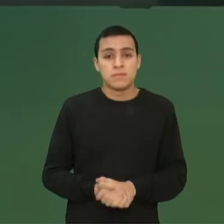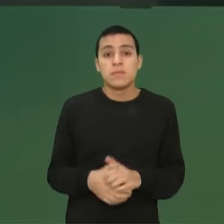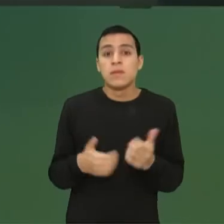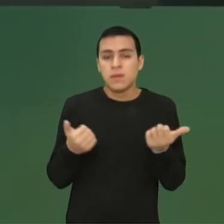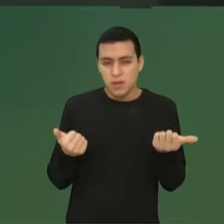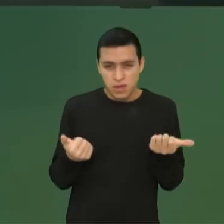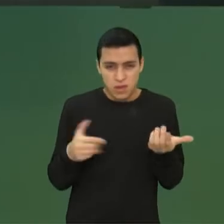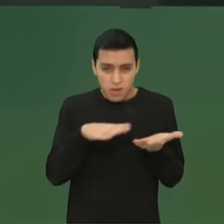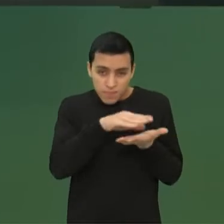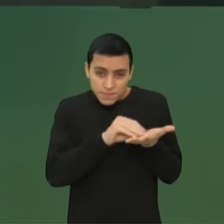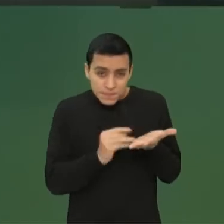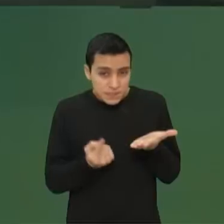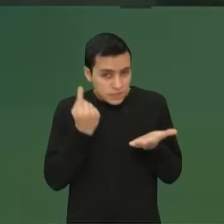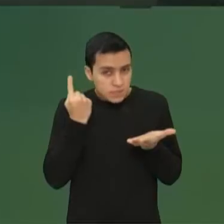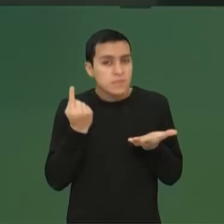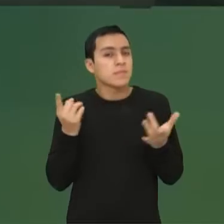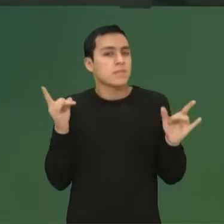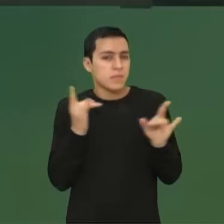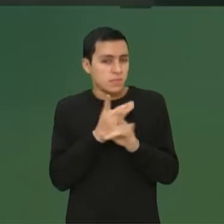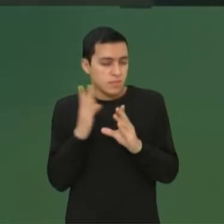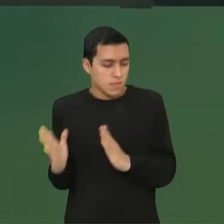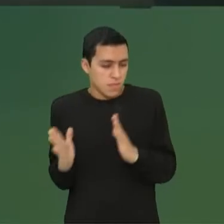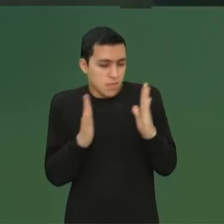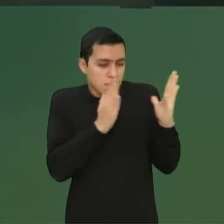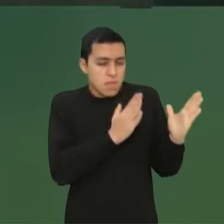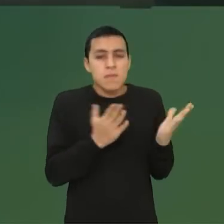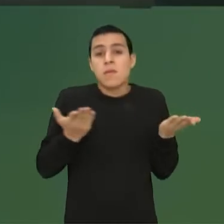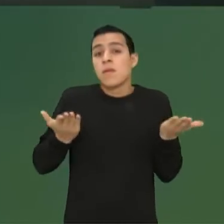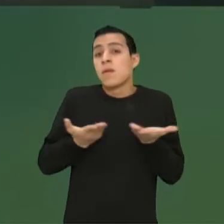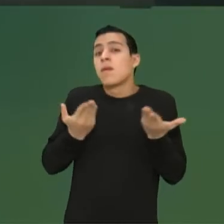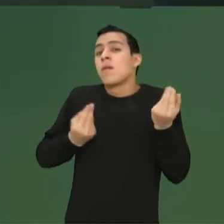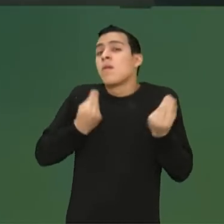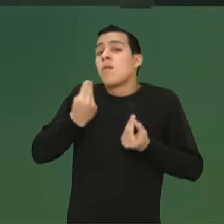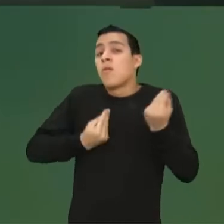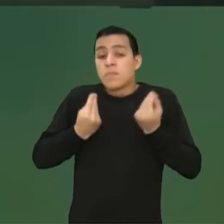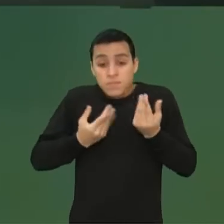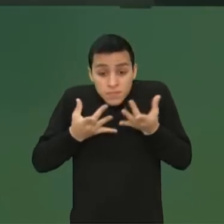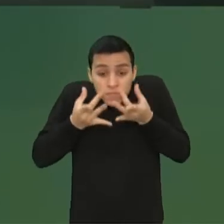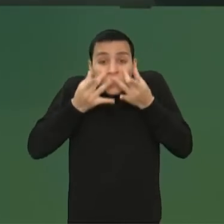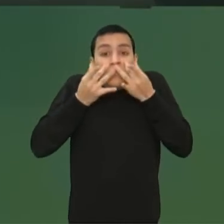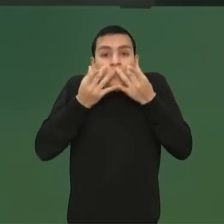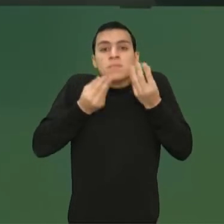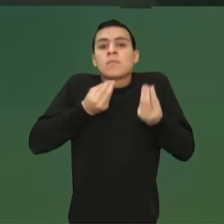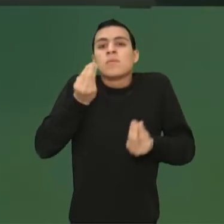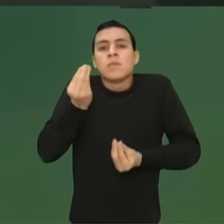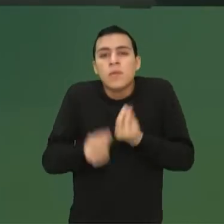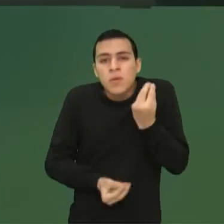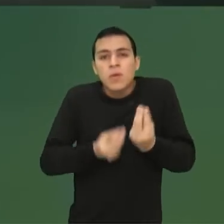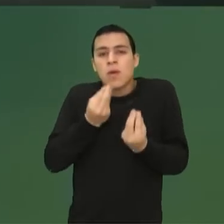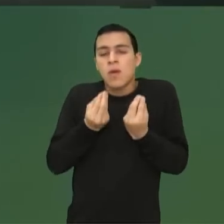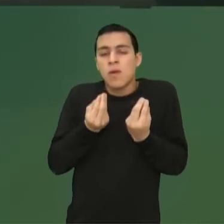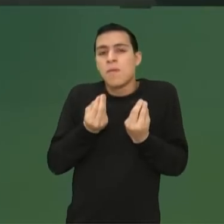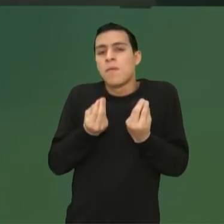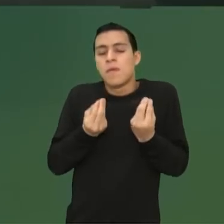Copiou no seu caderno? Deixa agora ele um pouquinho de lado e vamos ver na prática como a forma, o volume nos